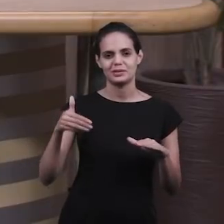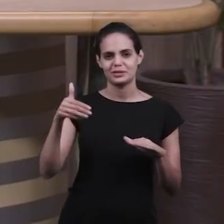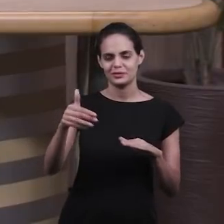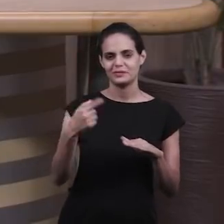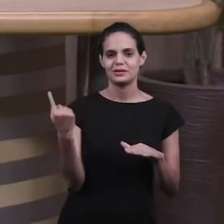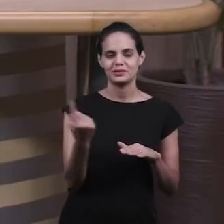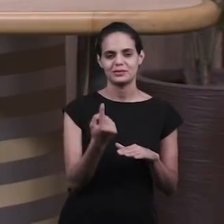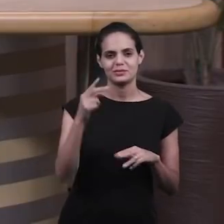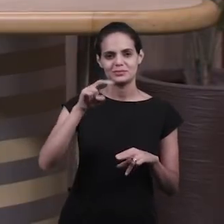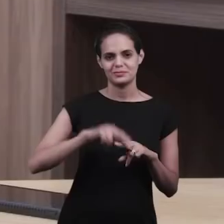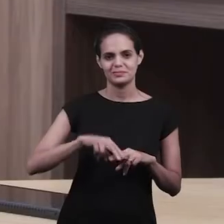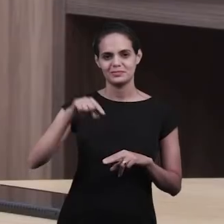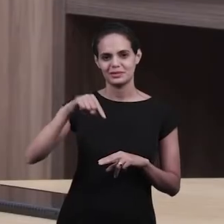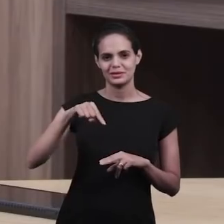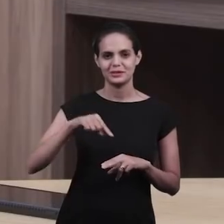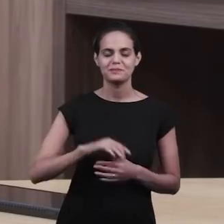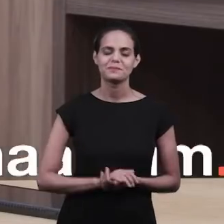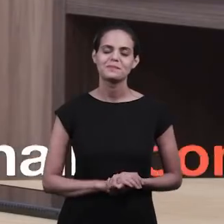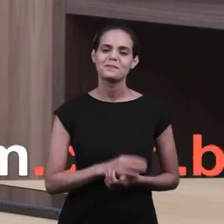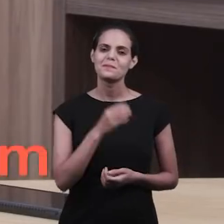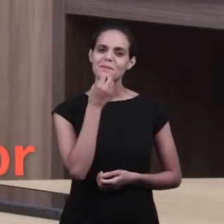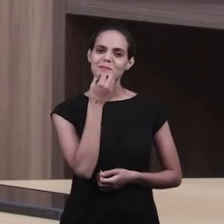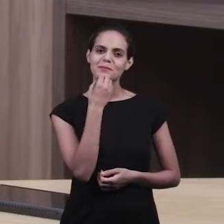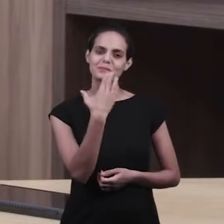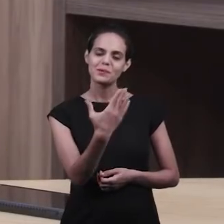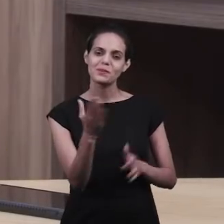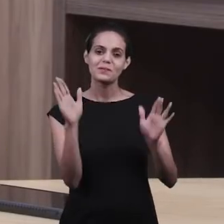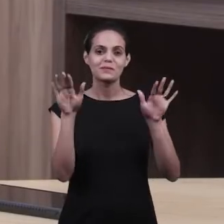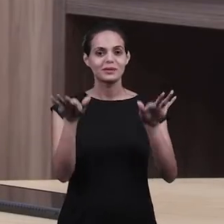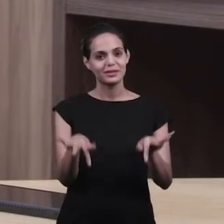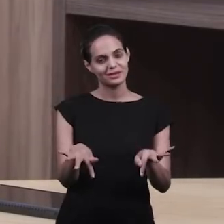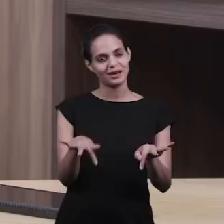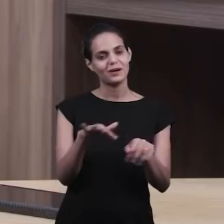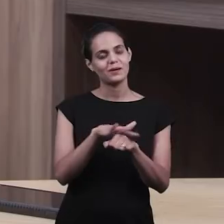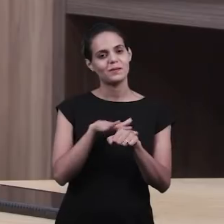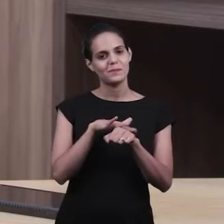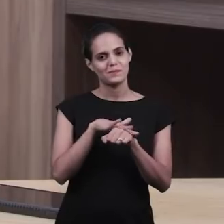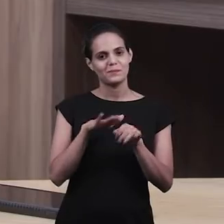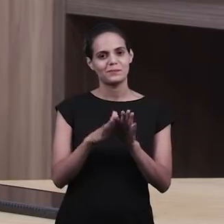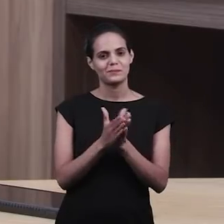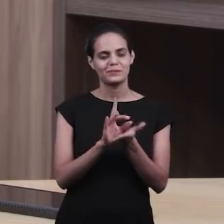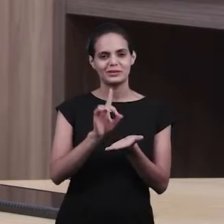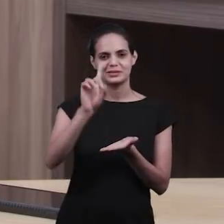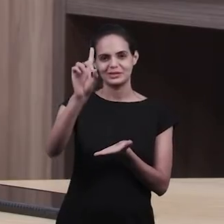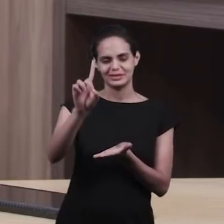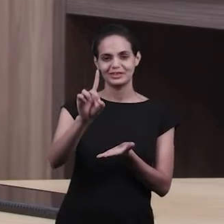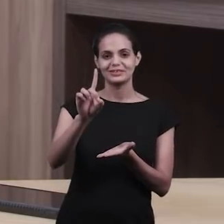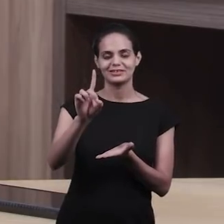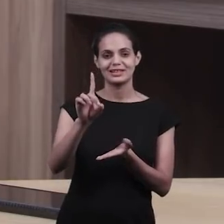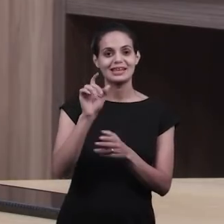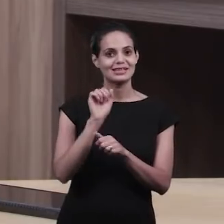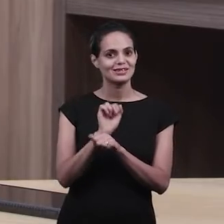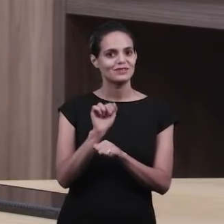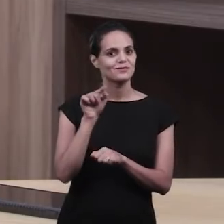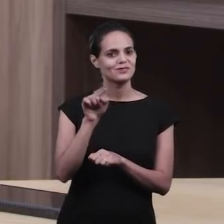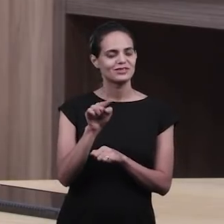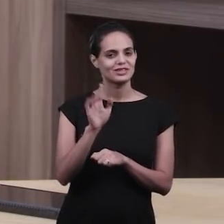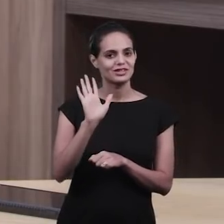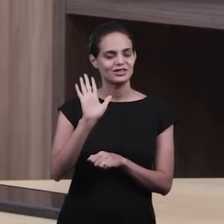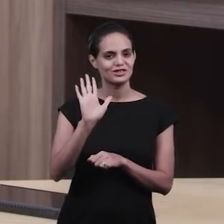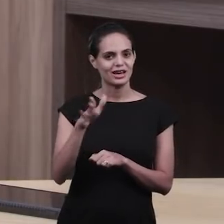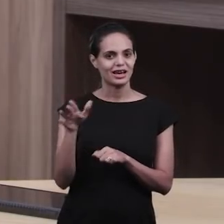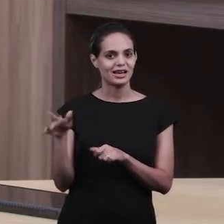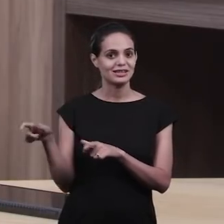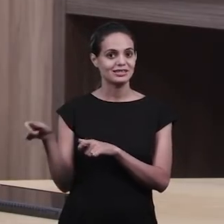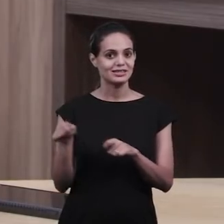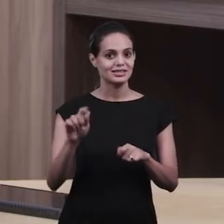uma vez aqui. Muito bem, chegando então ao final do Conversas Bíblicas de hoje, aguardando já que você esteja conosco na próxima